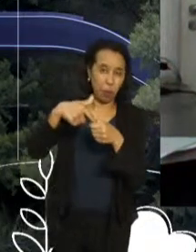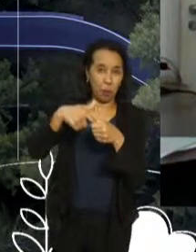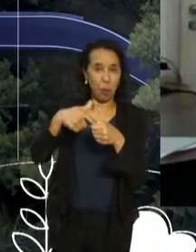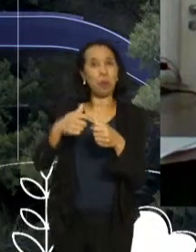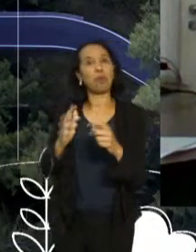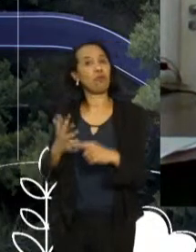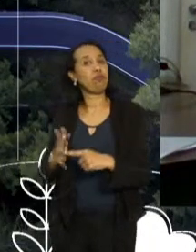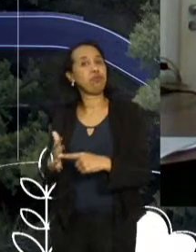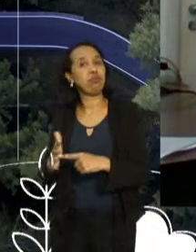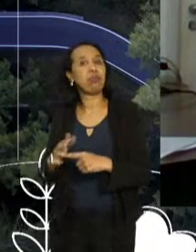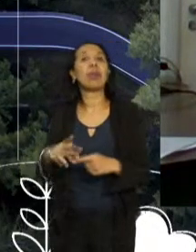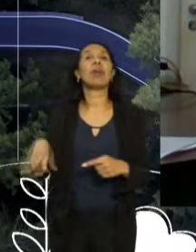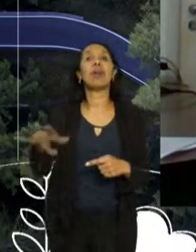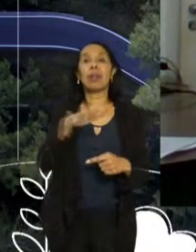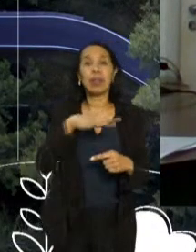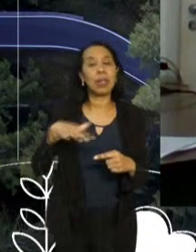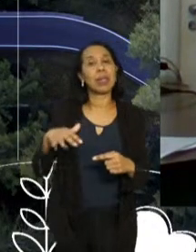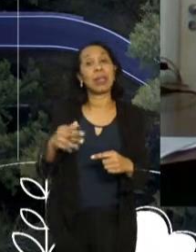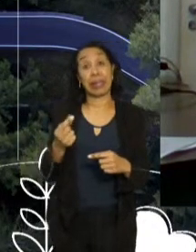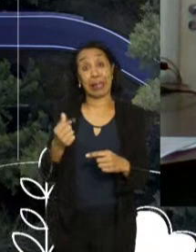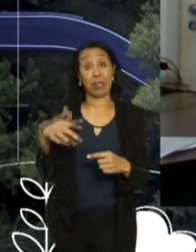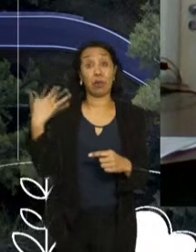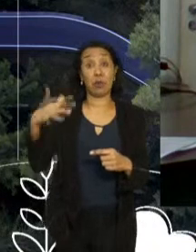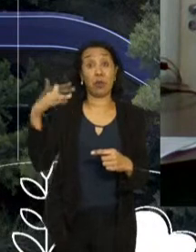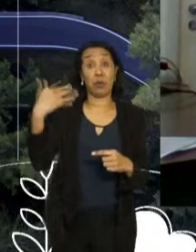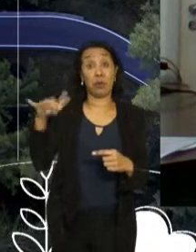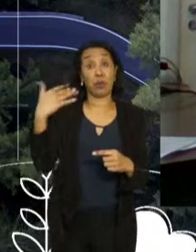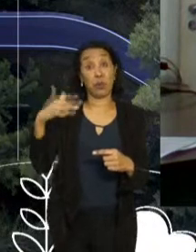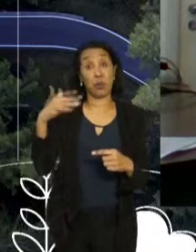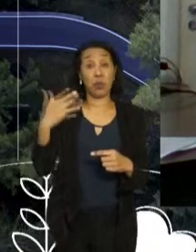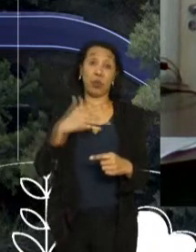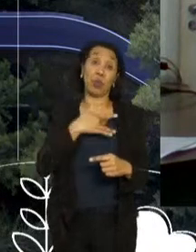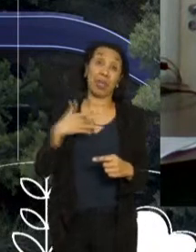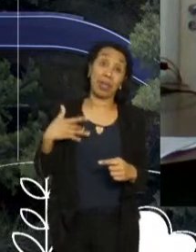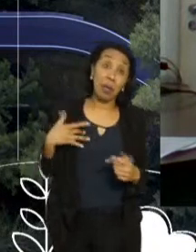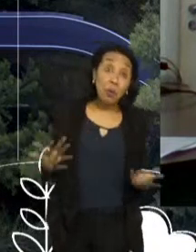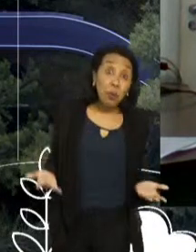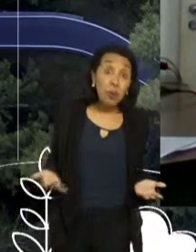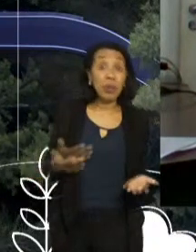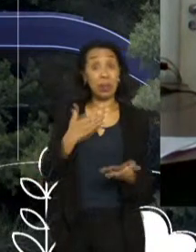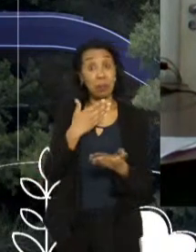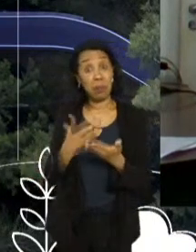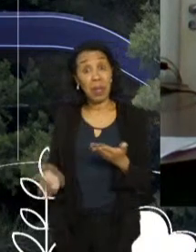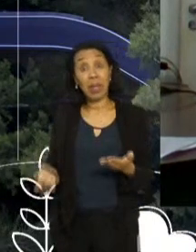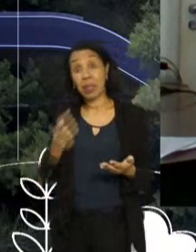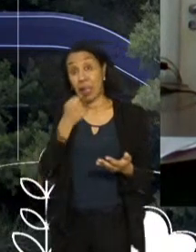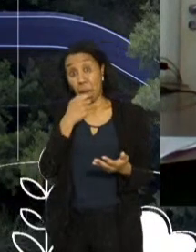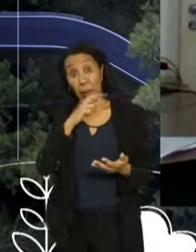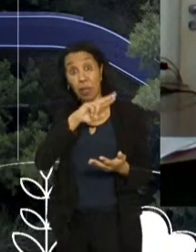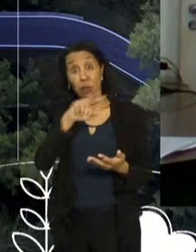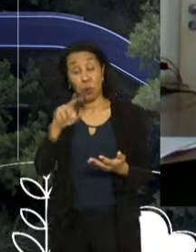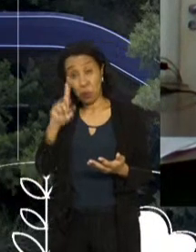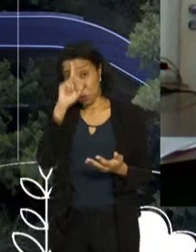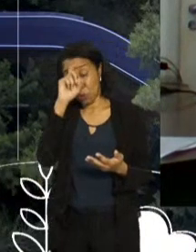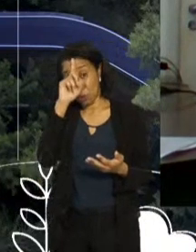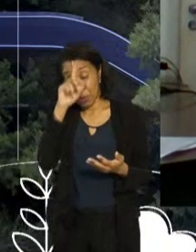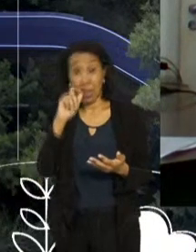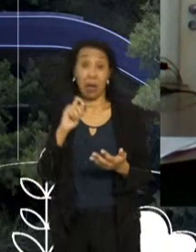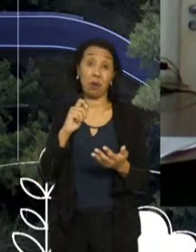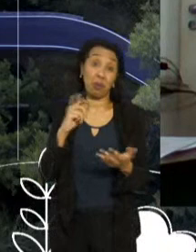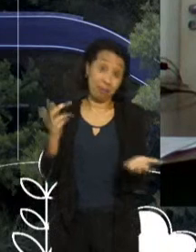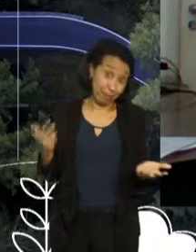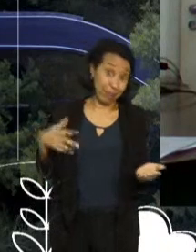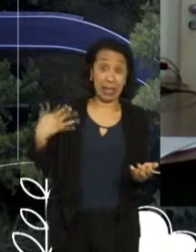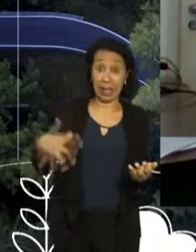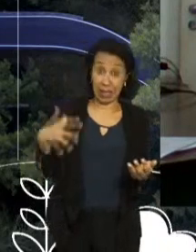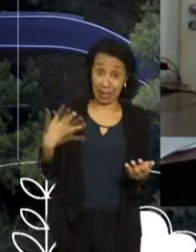motorização, o custo das emissões e os efeitos que provoca sobre a saúde, que em geral mostram que combater poluição dá lucro,